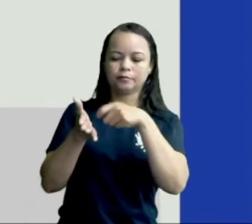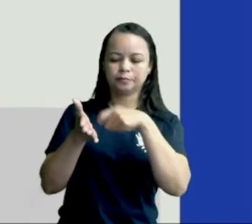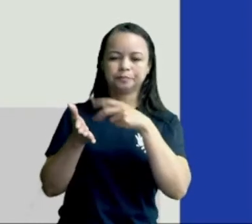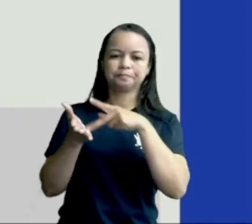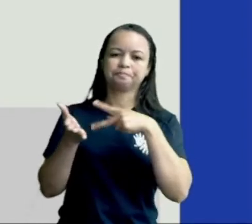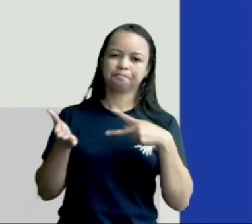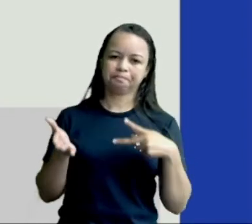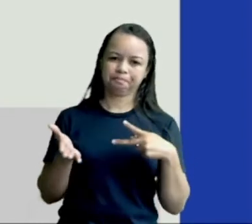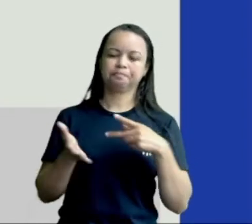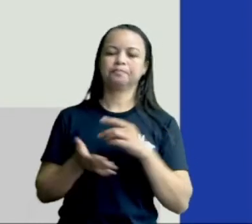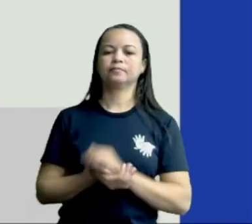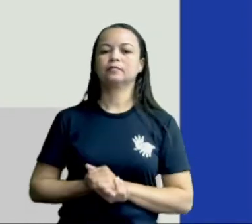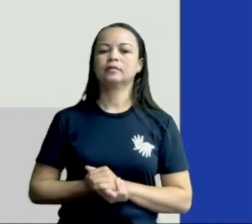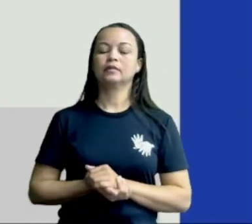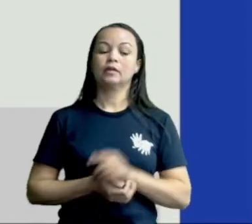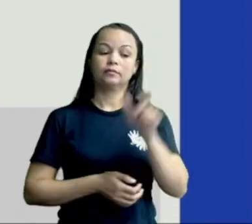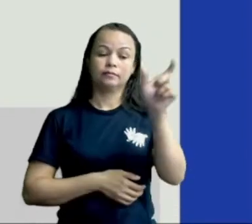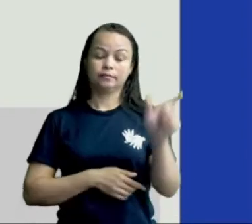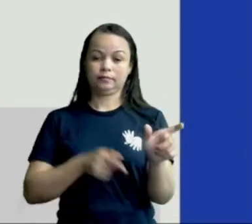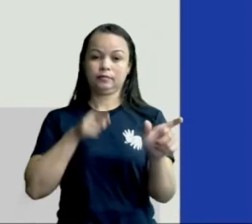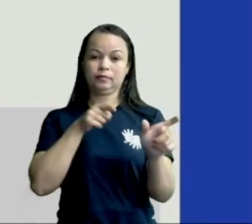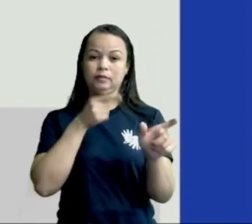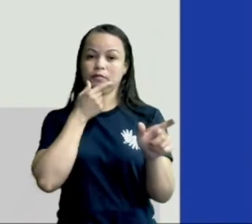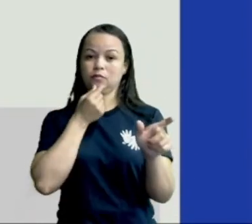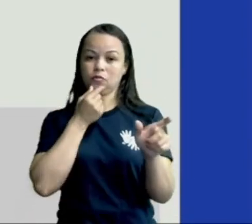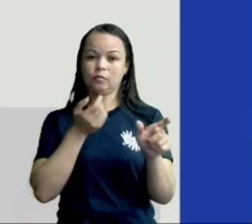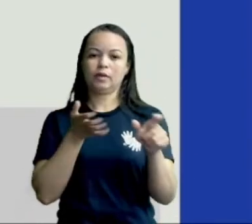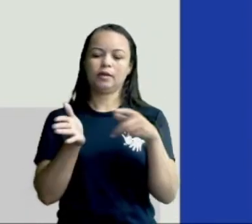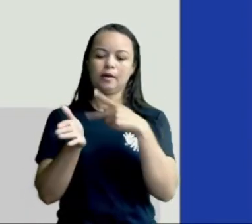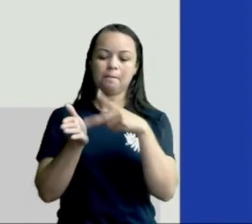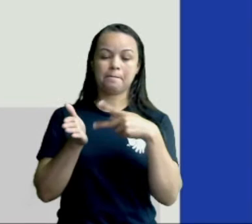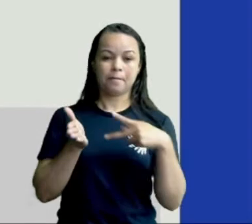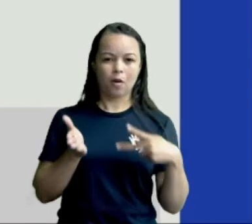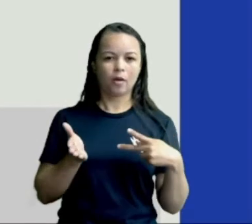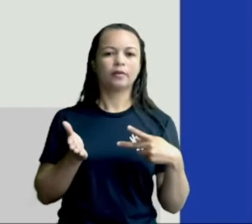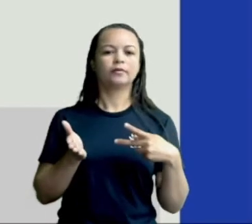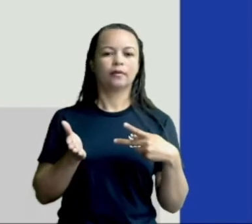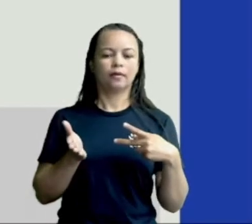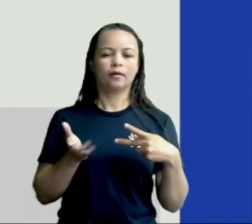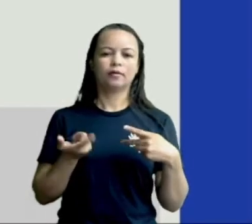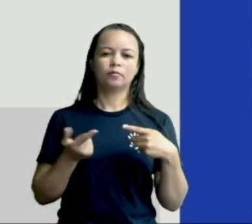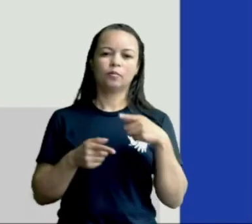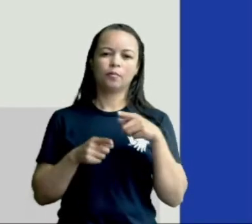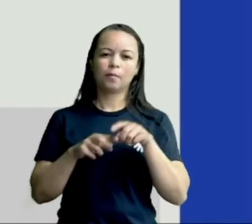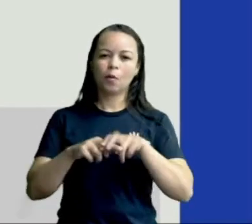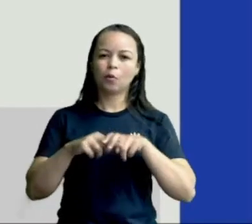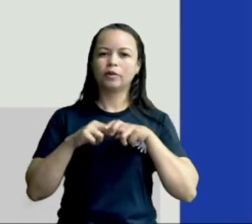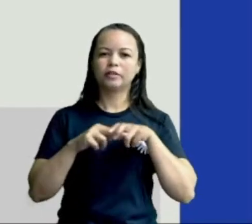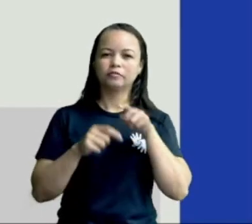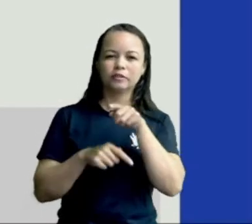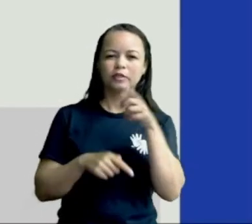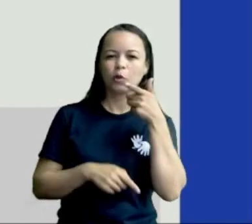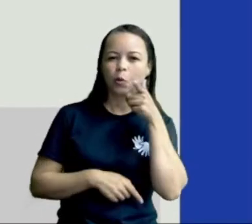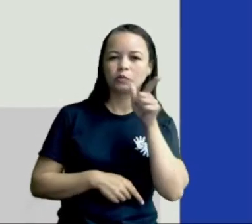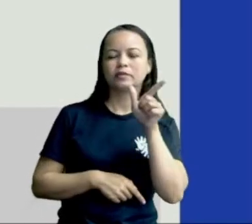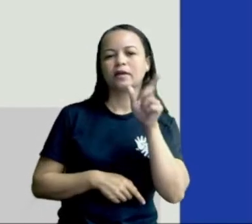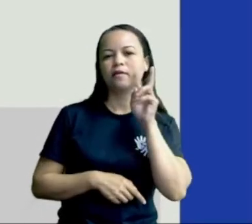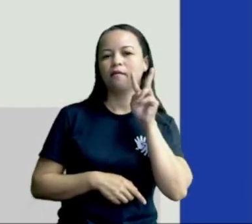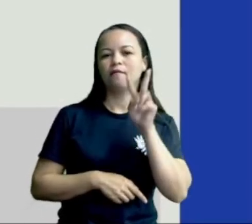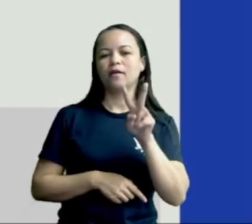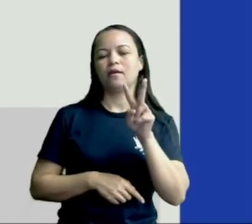José Teixeira de Albuquerque, ele era poeta. Por isso, você consegue ver aqui, ó, no